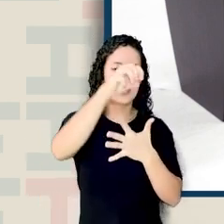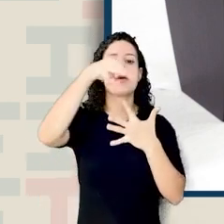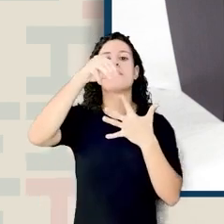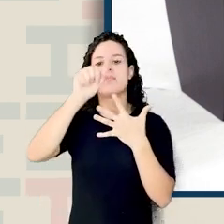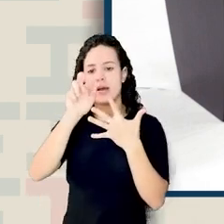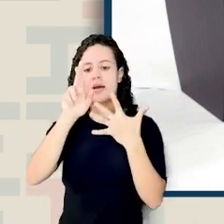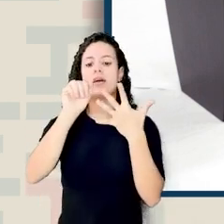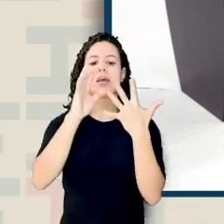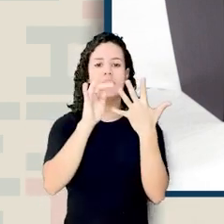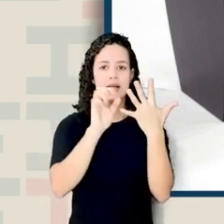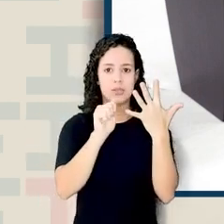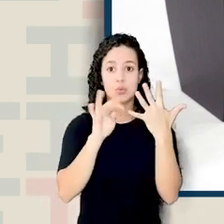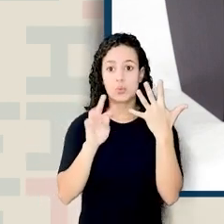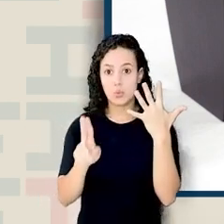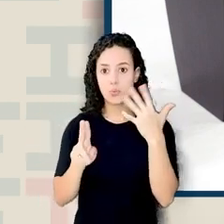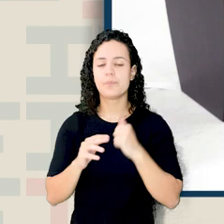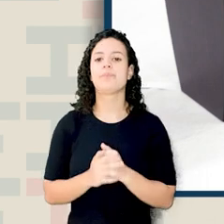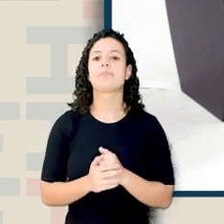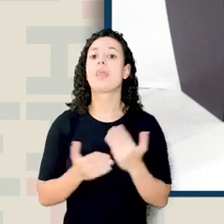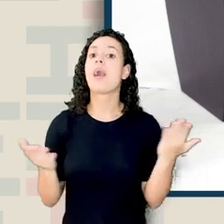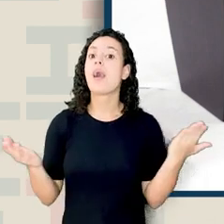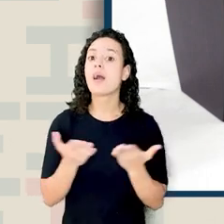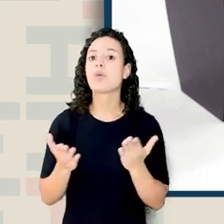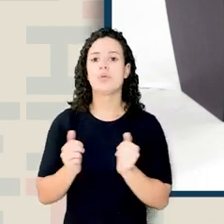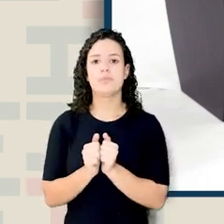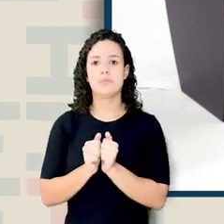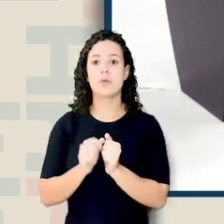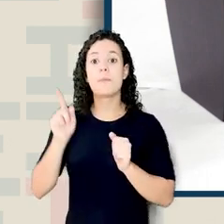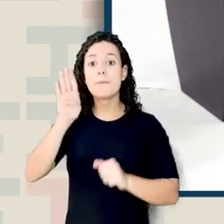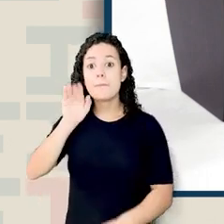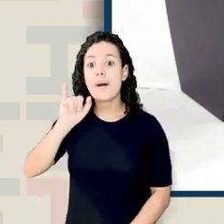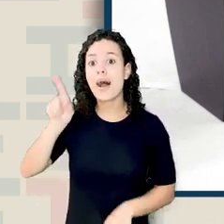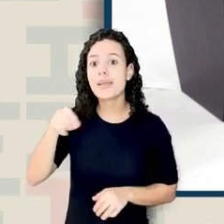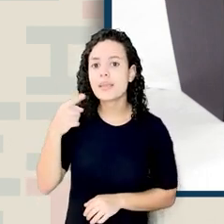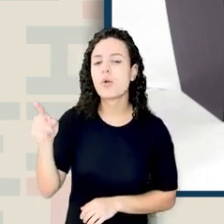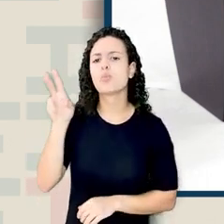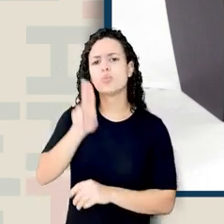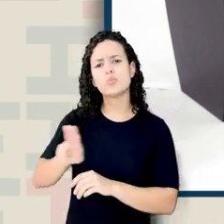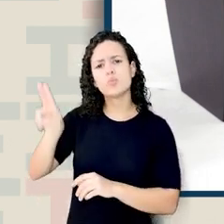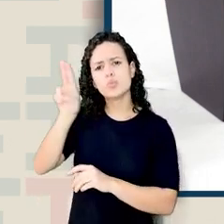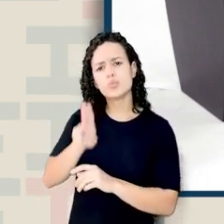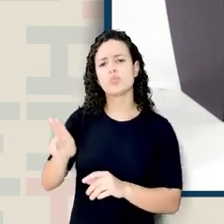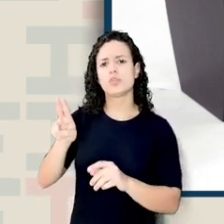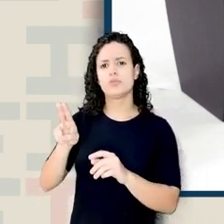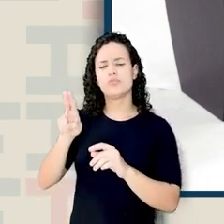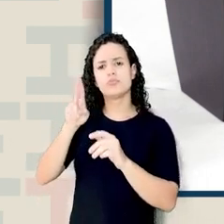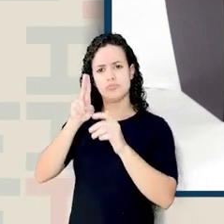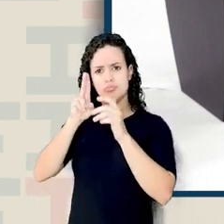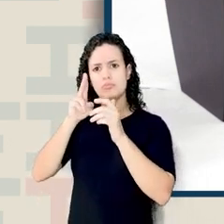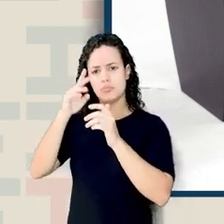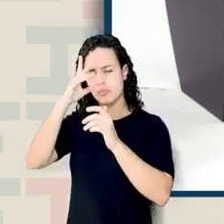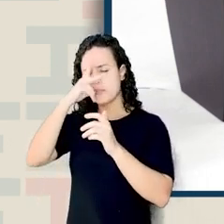maracatu. Toque agora do baião, com esse gestual de regência.